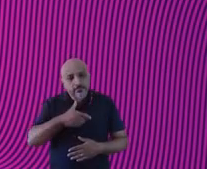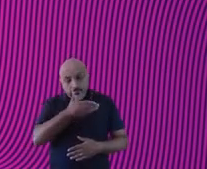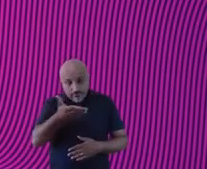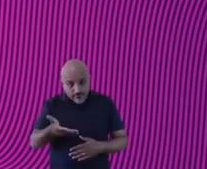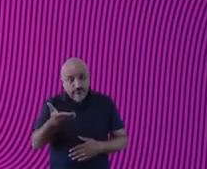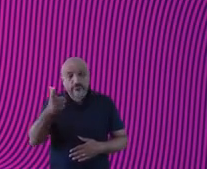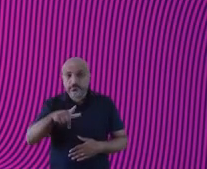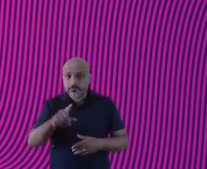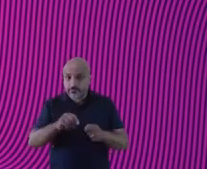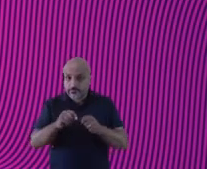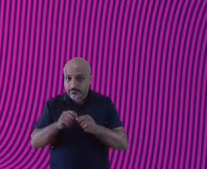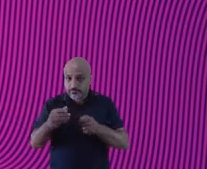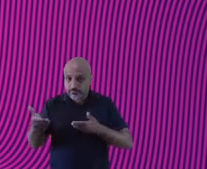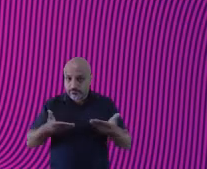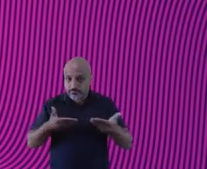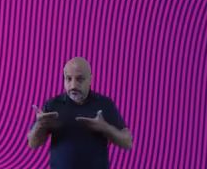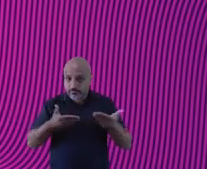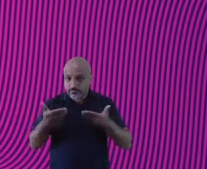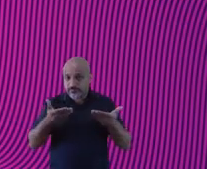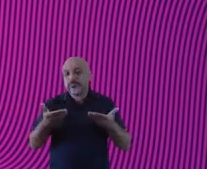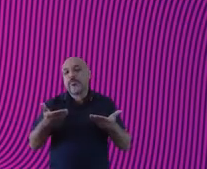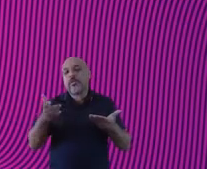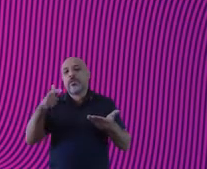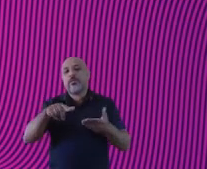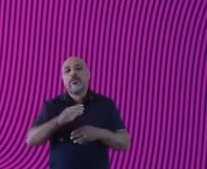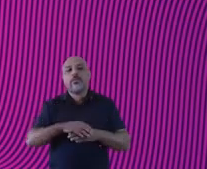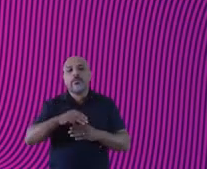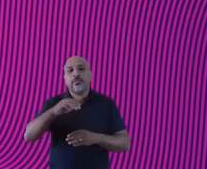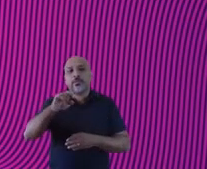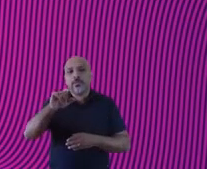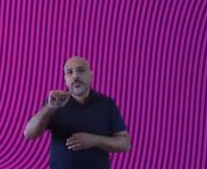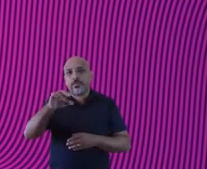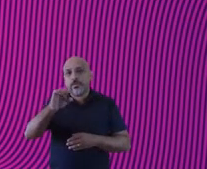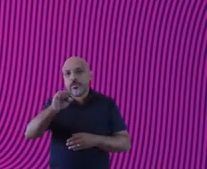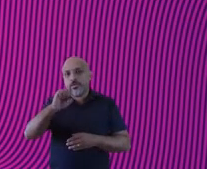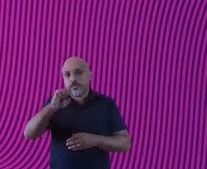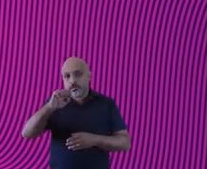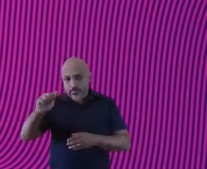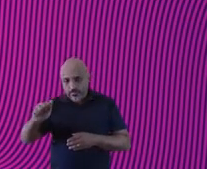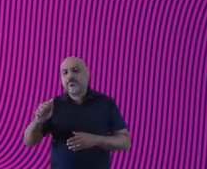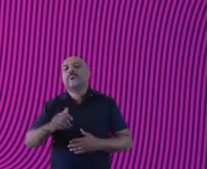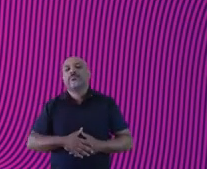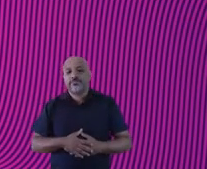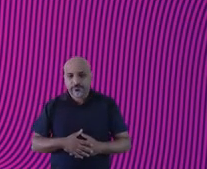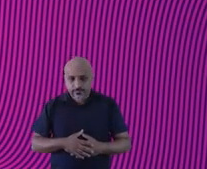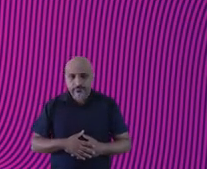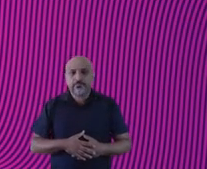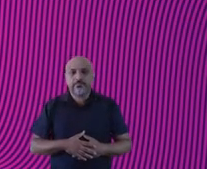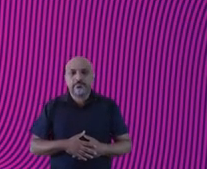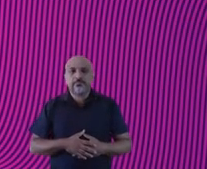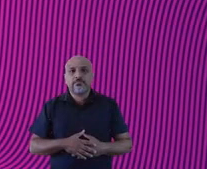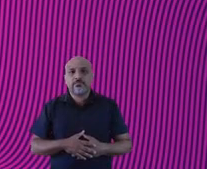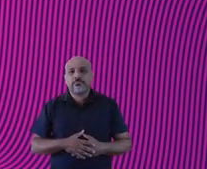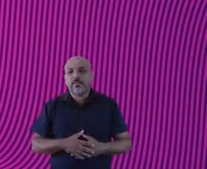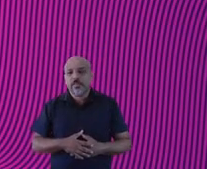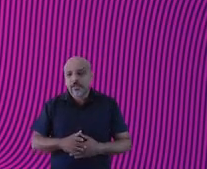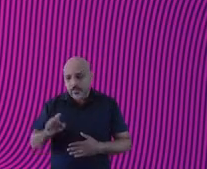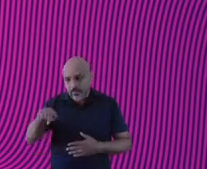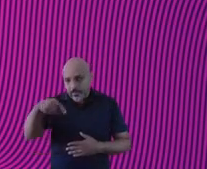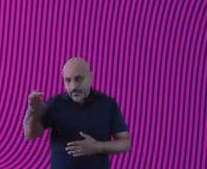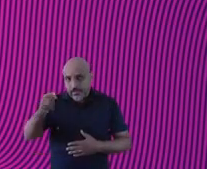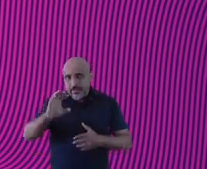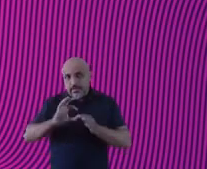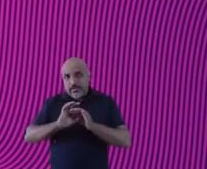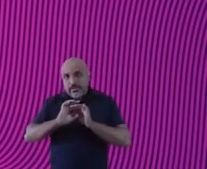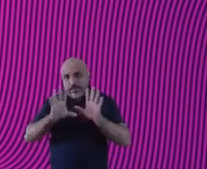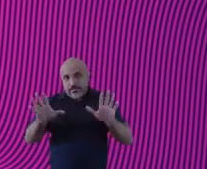o tratamento com transplante de medula óssea e manutenção com o que era disponível na época,